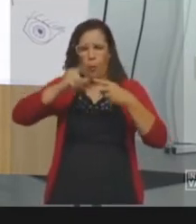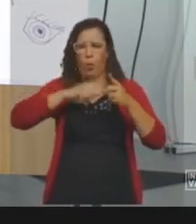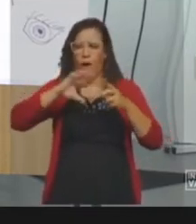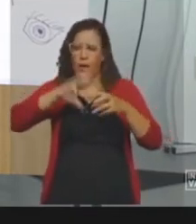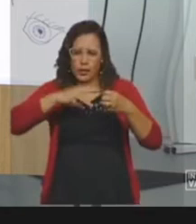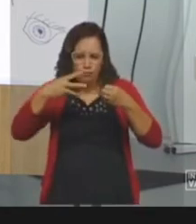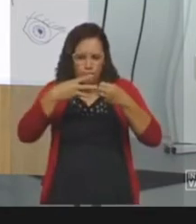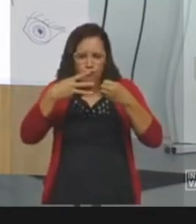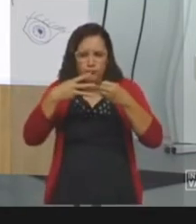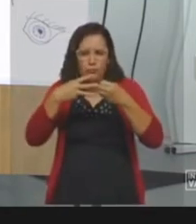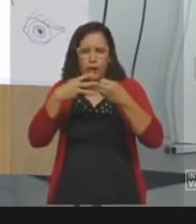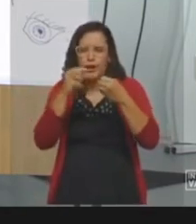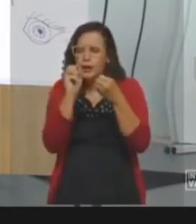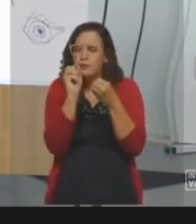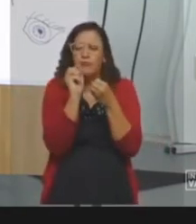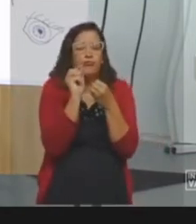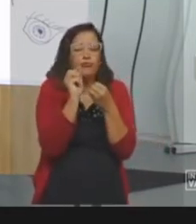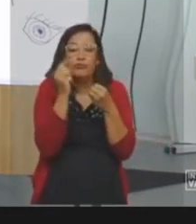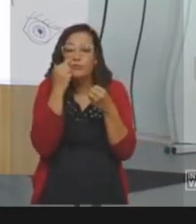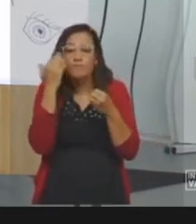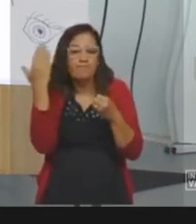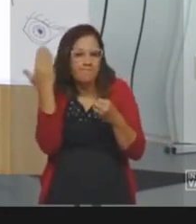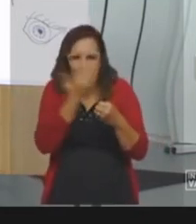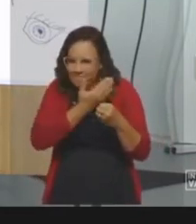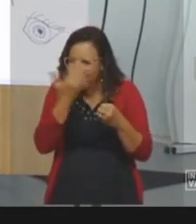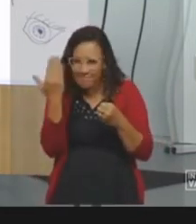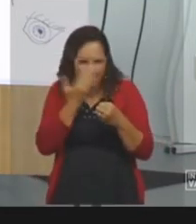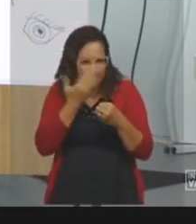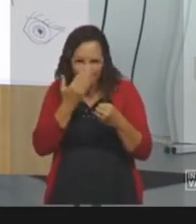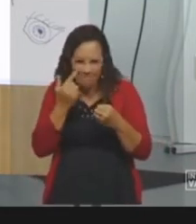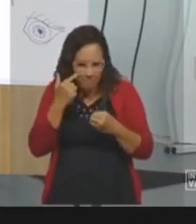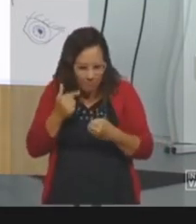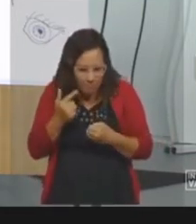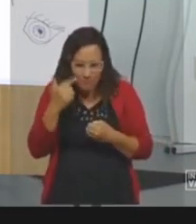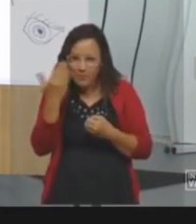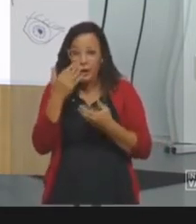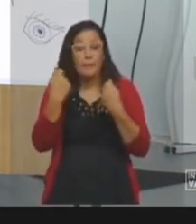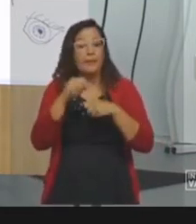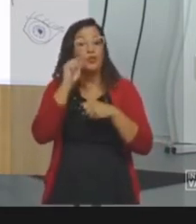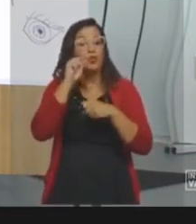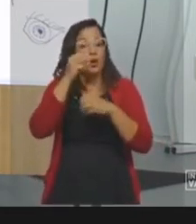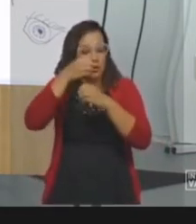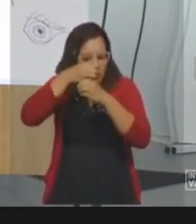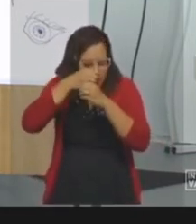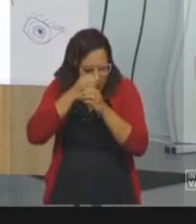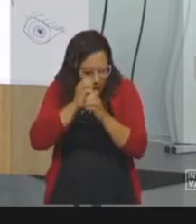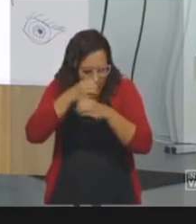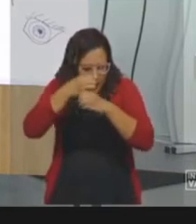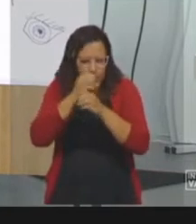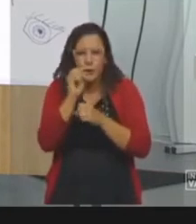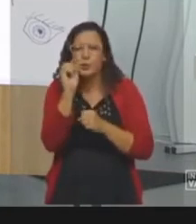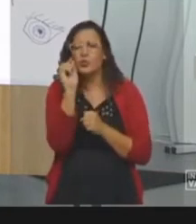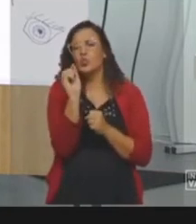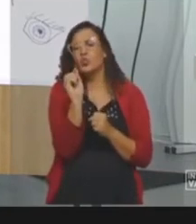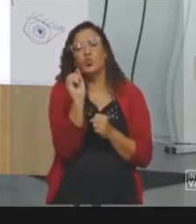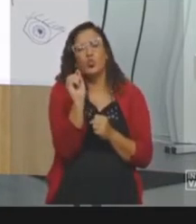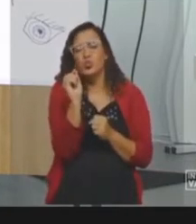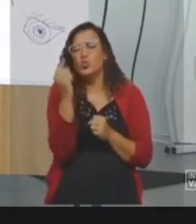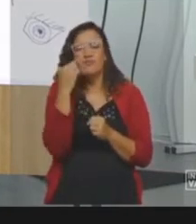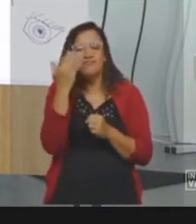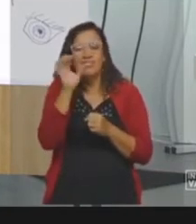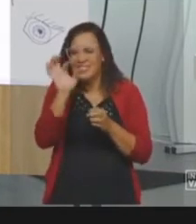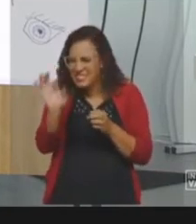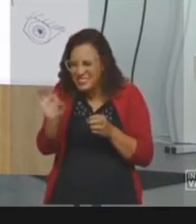célula é pequenininha, nós não conseguimos enxergar bem células a olho nu, né? Nós precisamos de microscópio, é muito pequeno, você não consegue pegar com uma